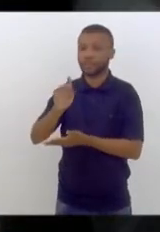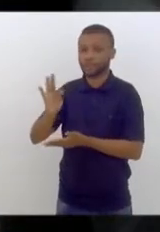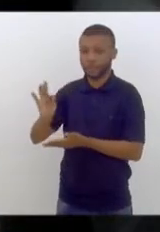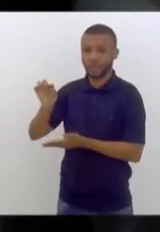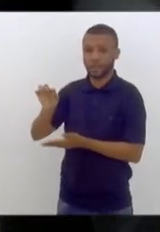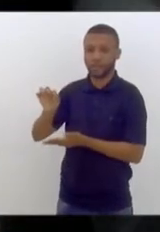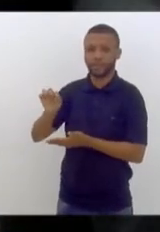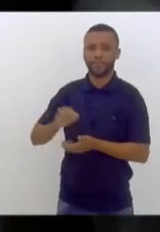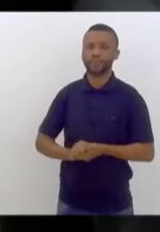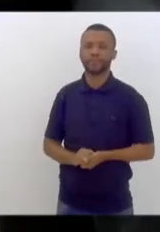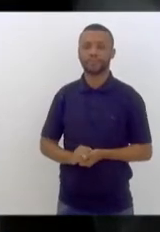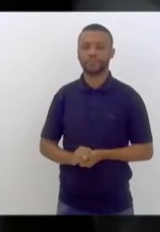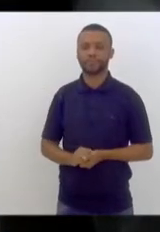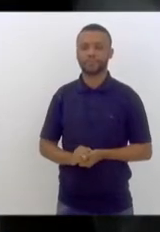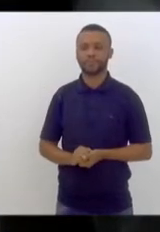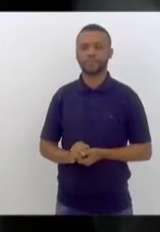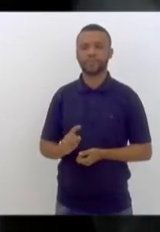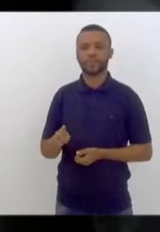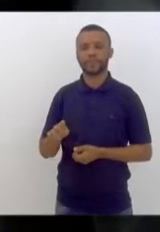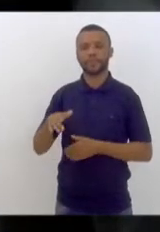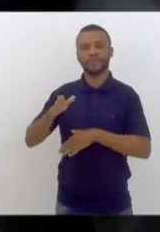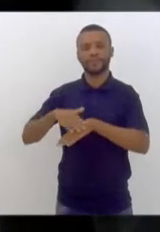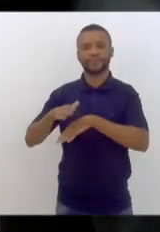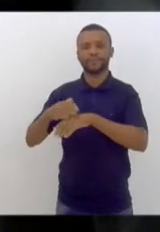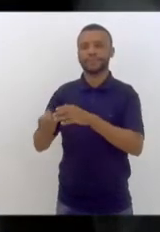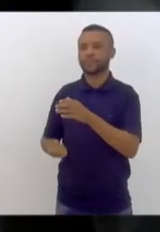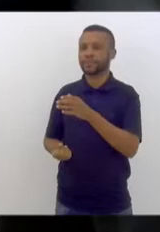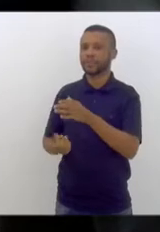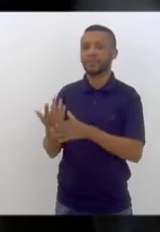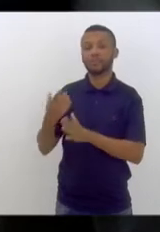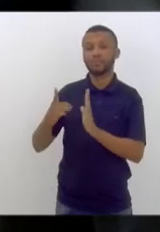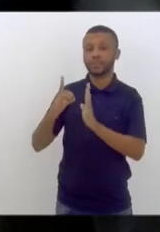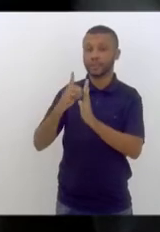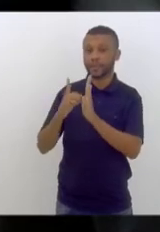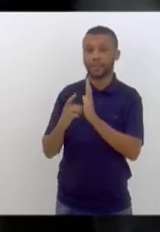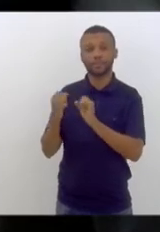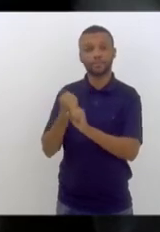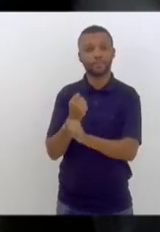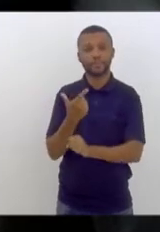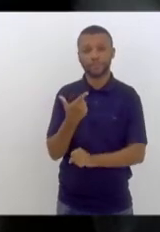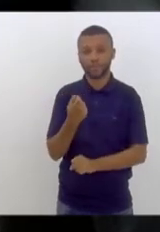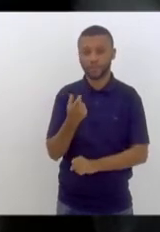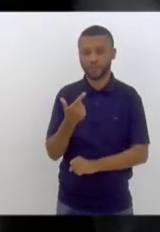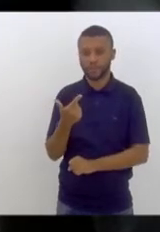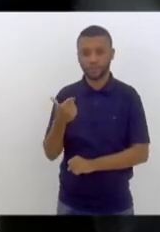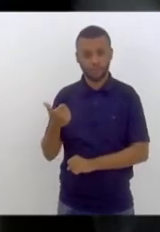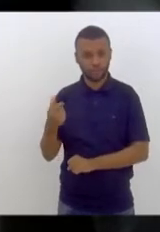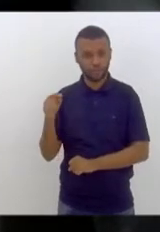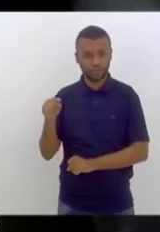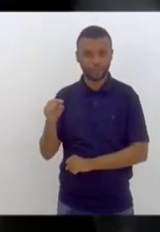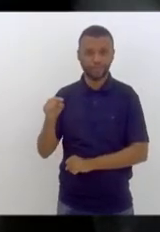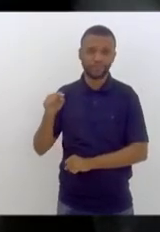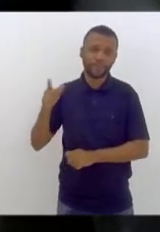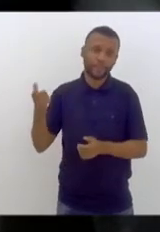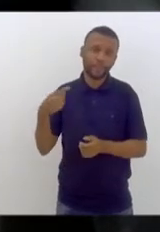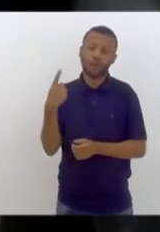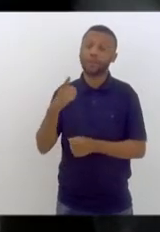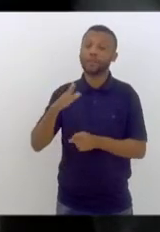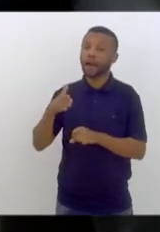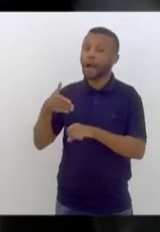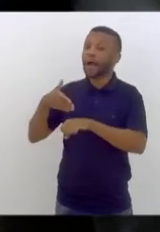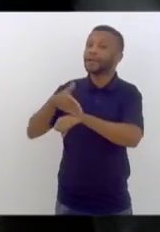foi criado por um decreto de 2021, pelo menos esse é que tivemos